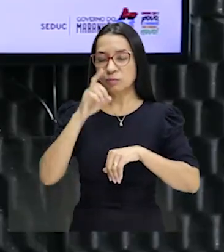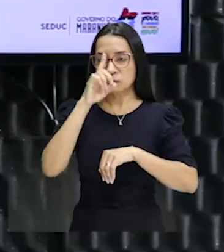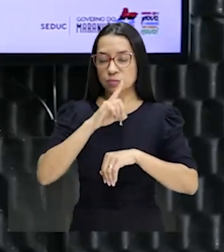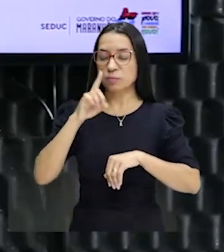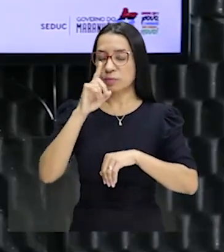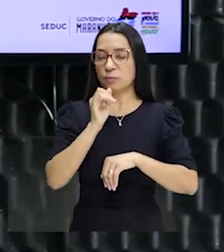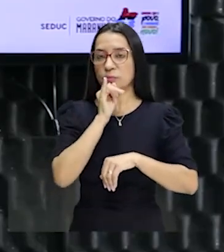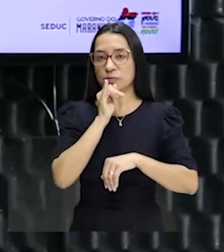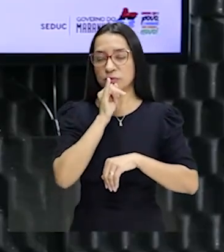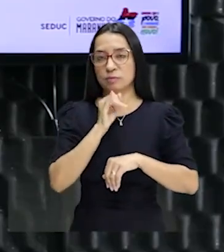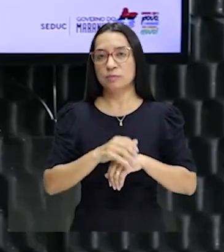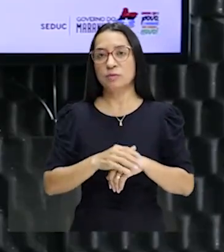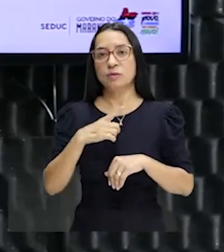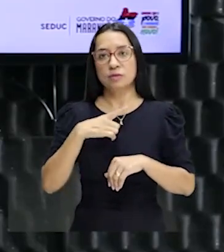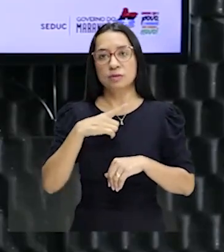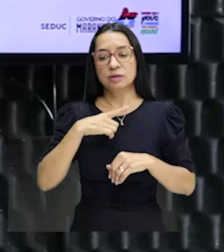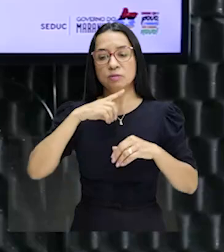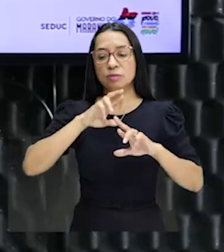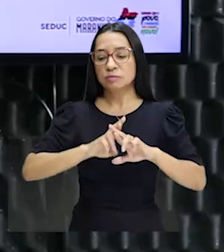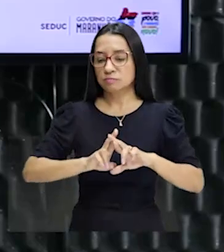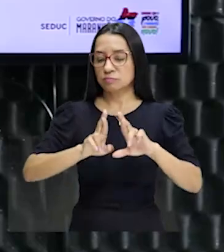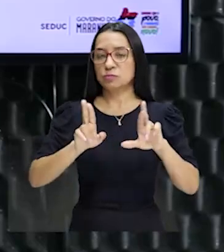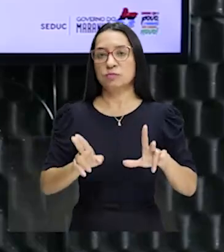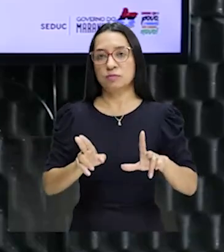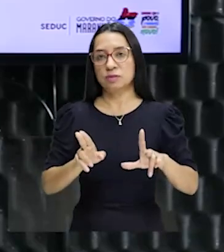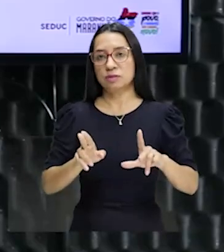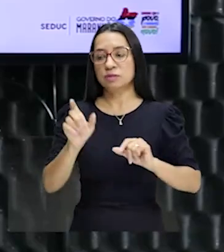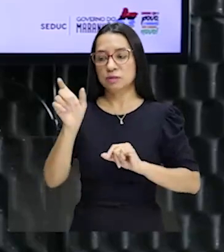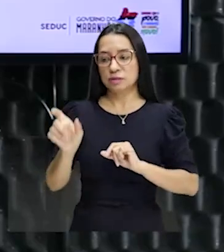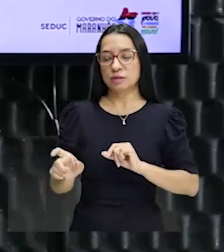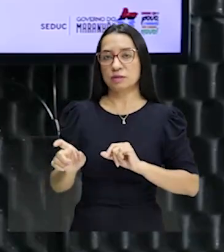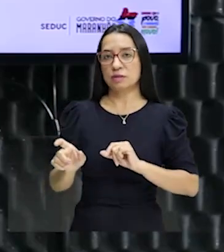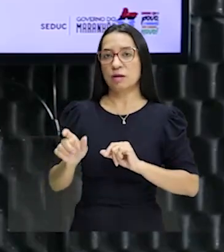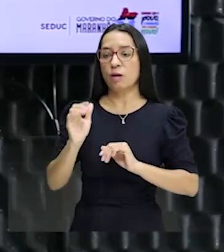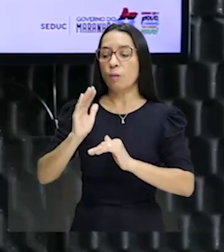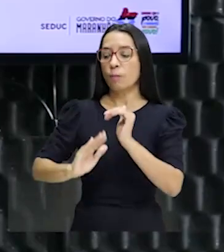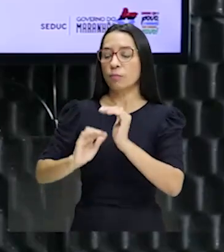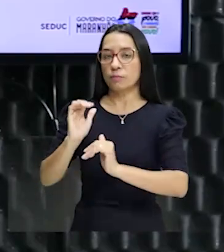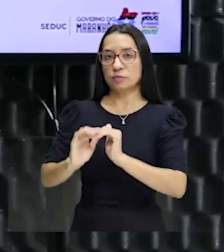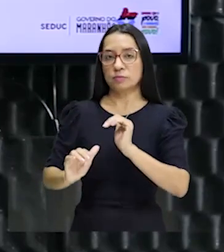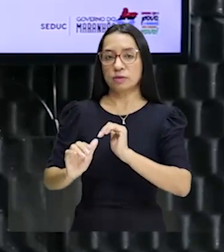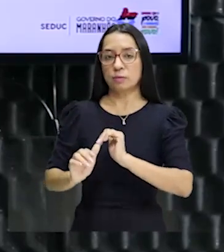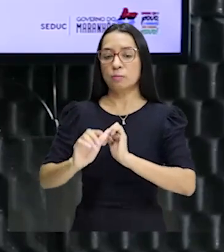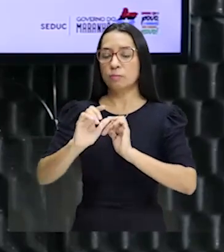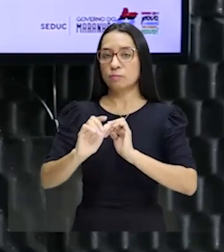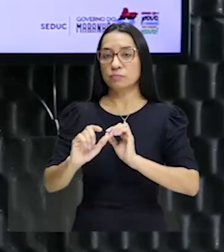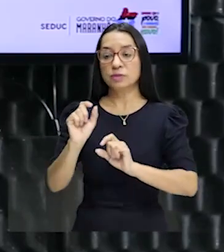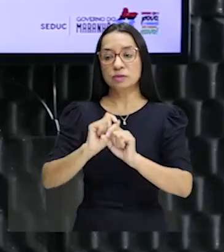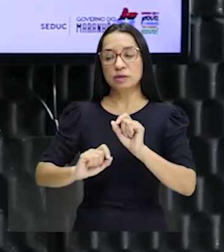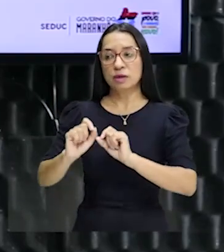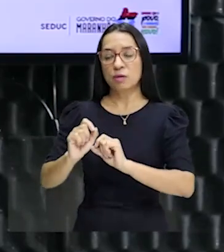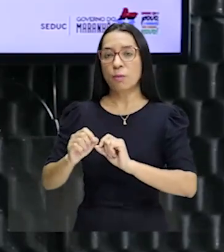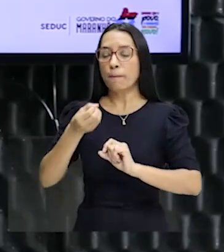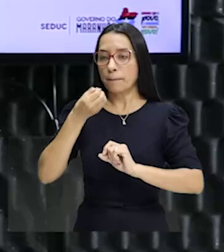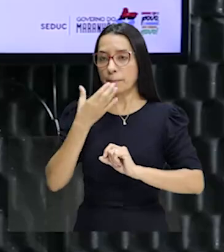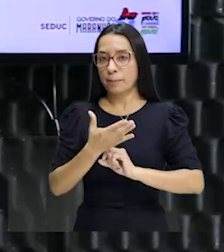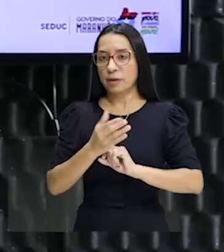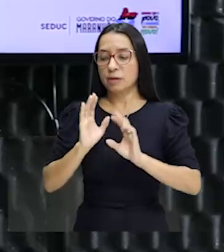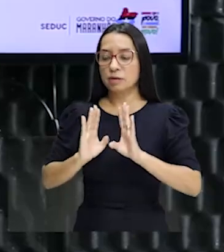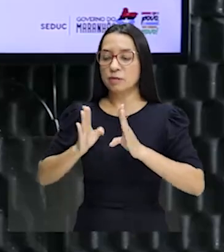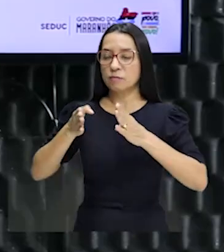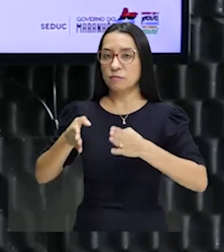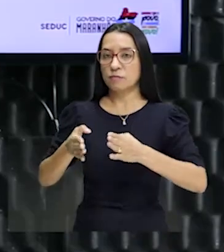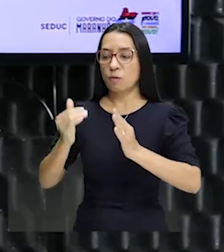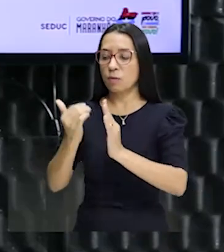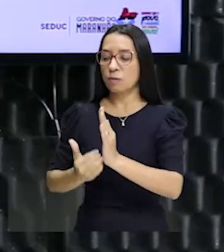exemplo. Então existe uma diferenciação entre o profissional, que é algo que é bem, que visa a